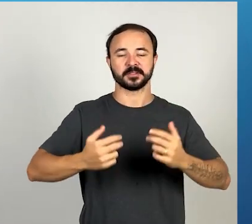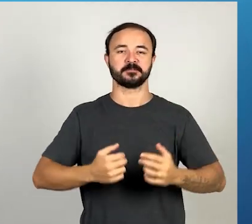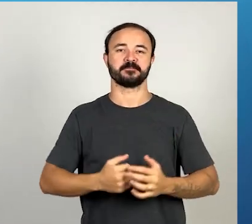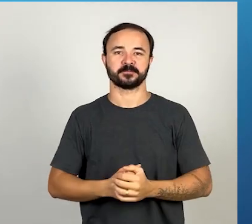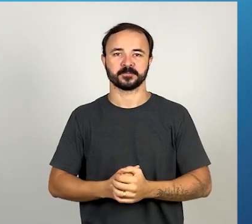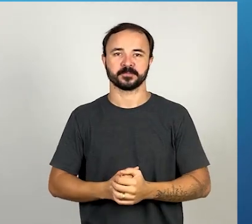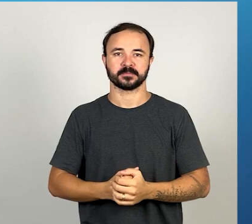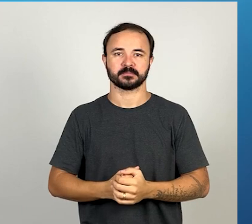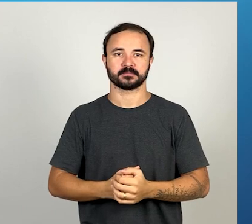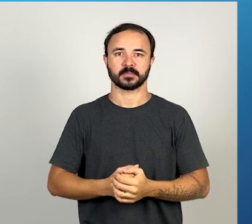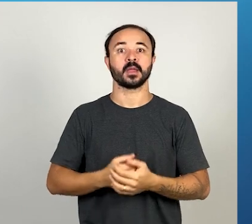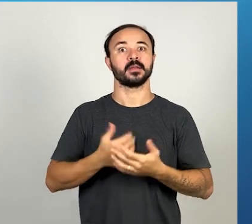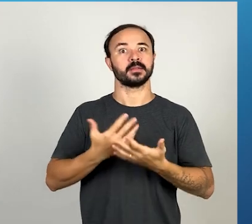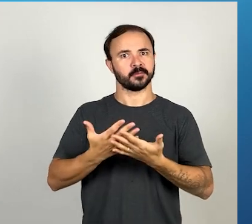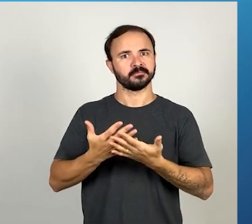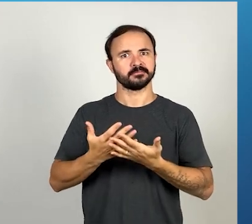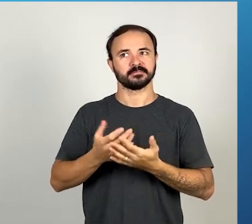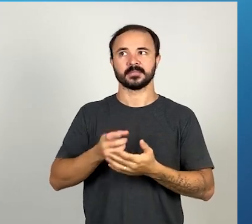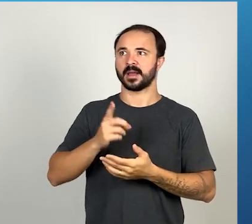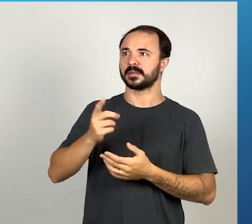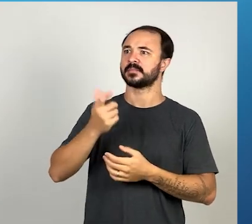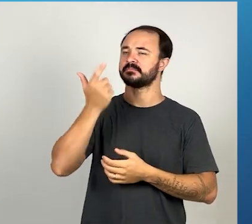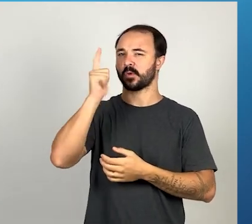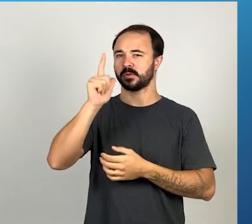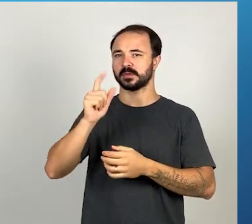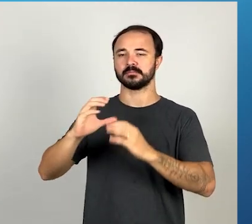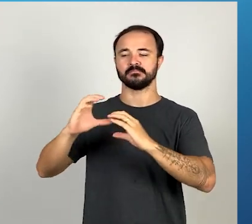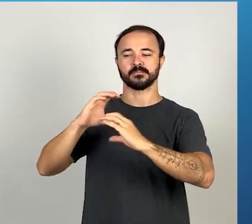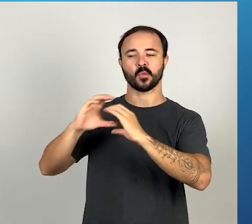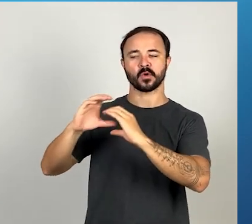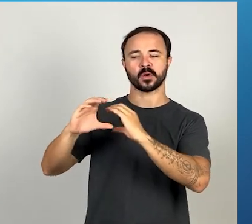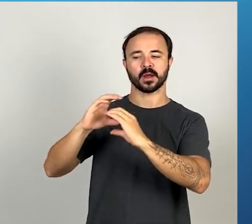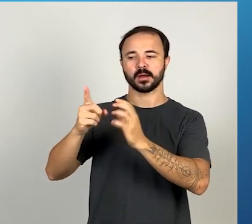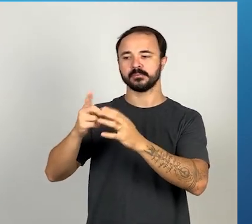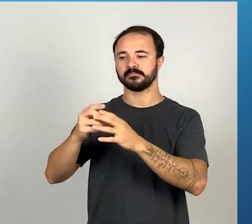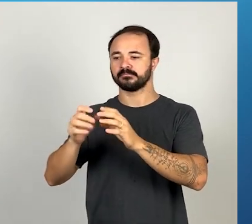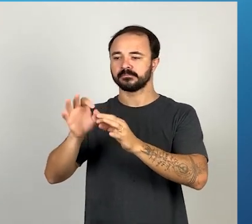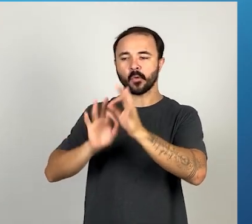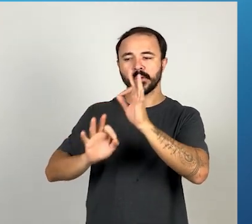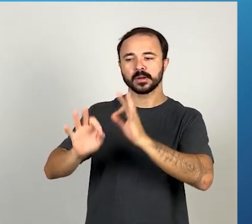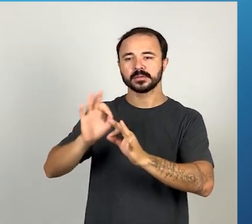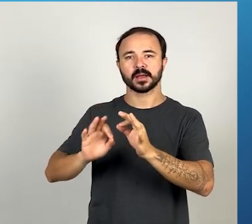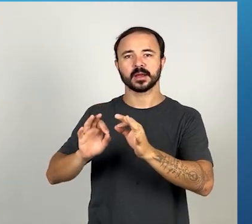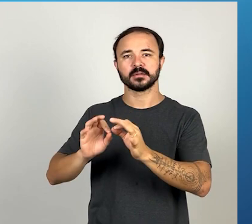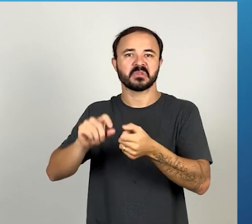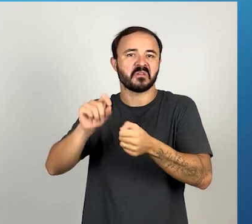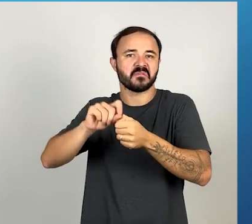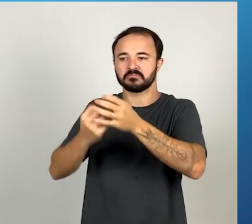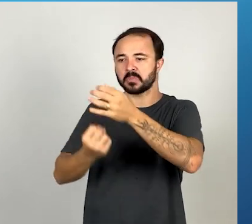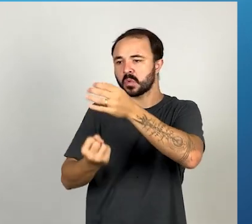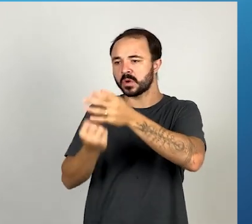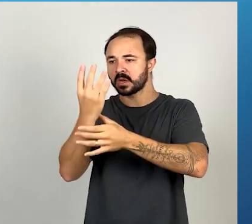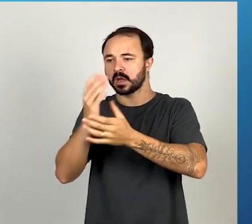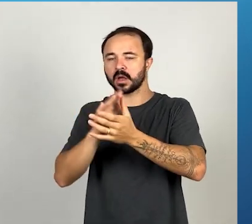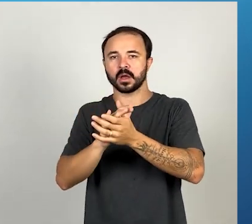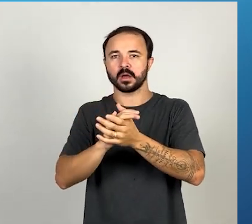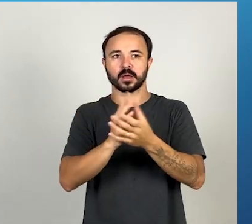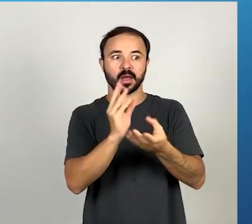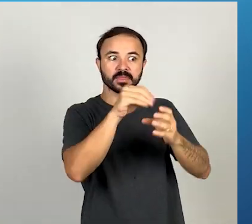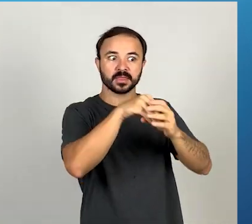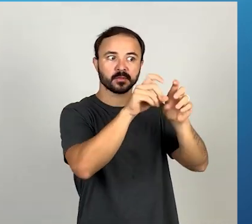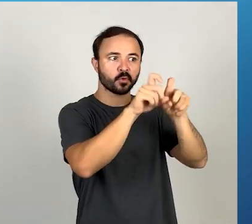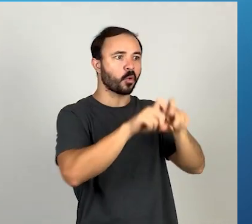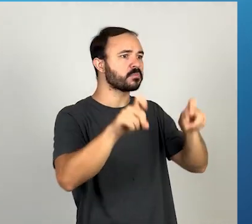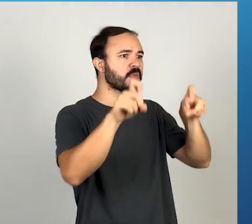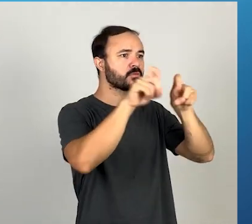de todo esse processo que conseguimos nos comunicar com o Arduino, e através dele podemos criar diversos tipos de programa,